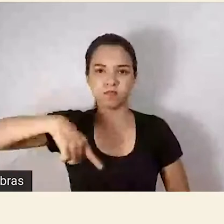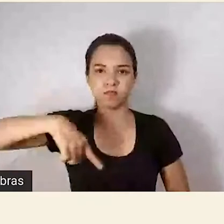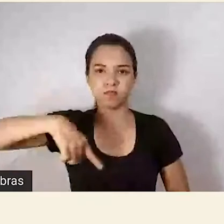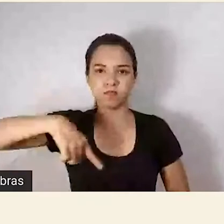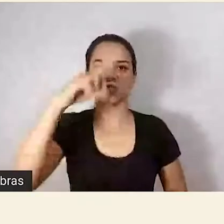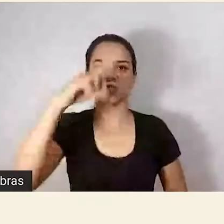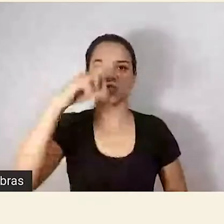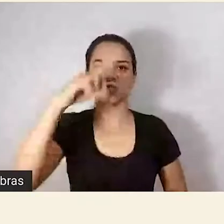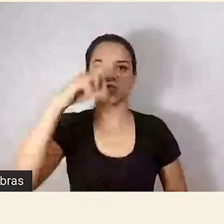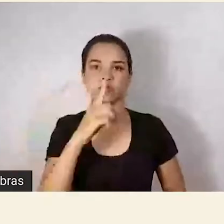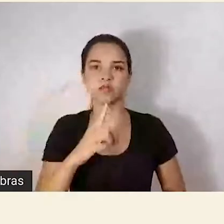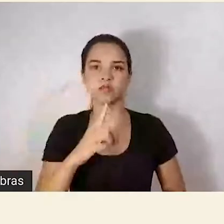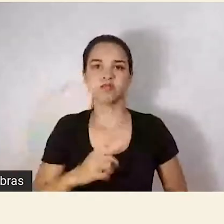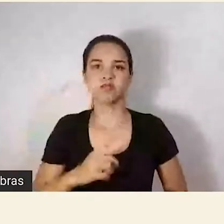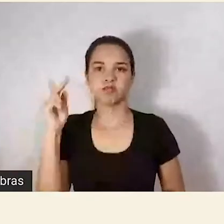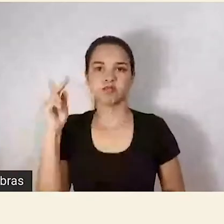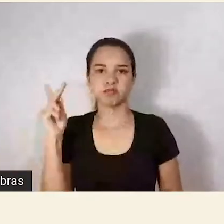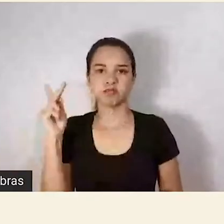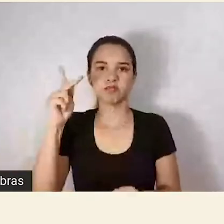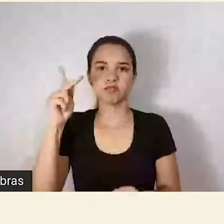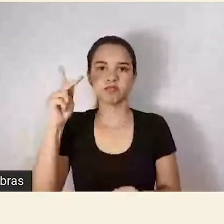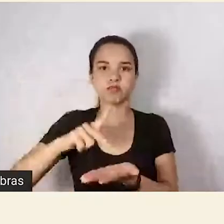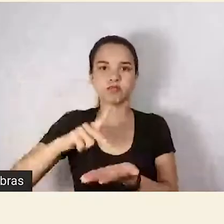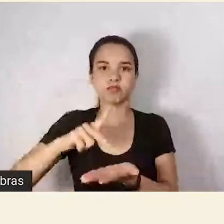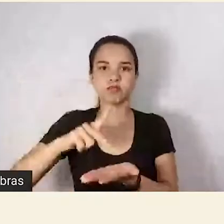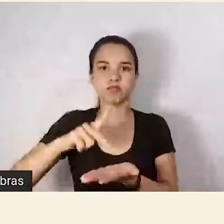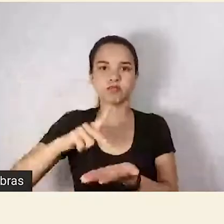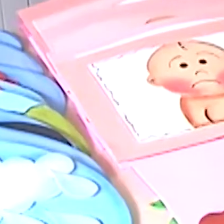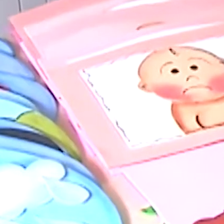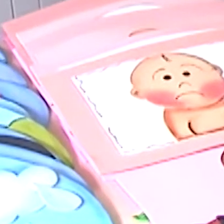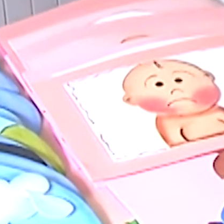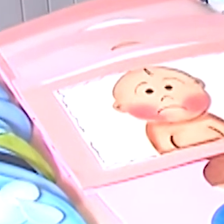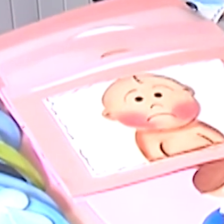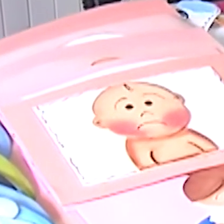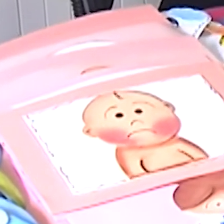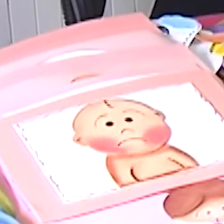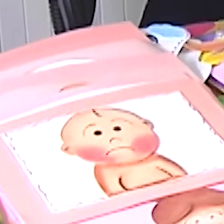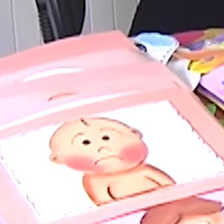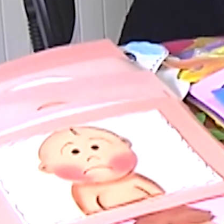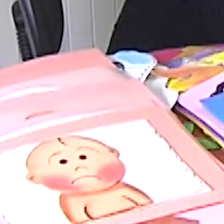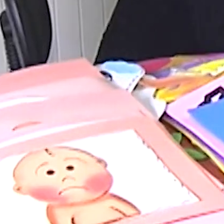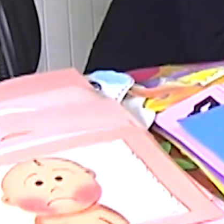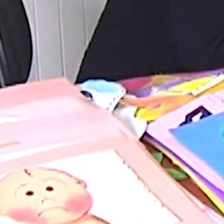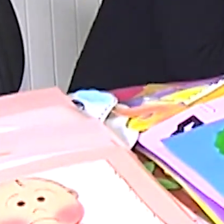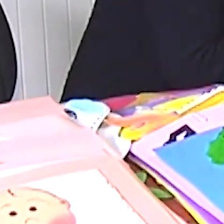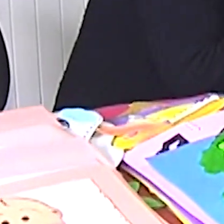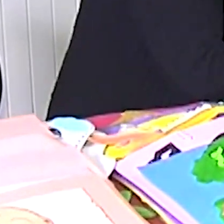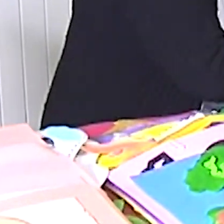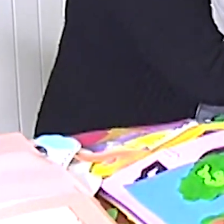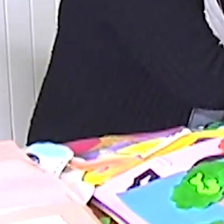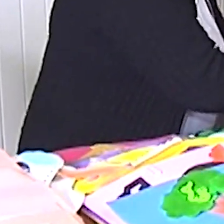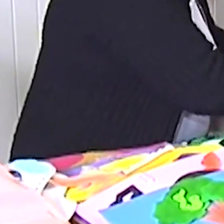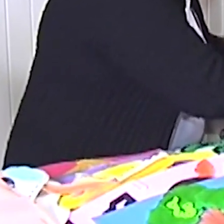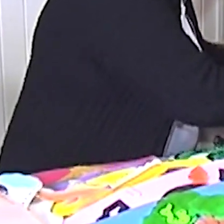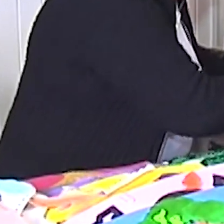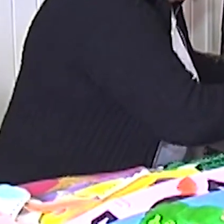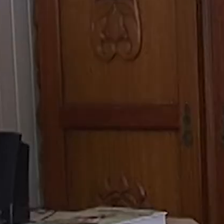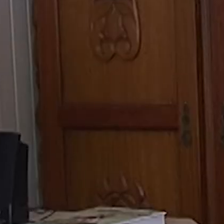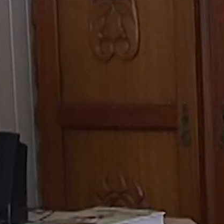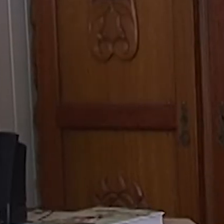nossa verdadeira inclusão. O autismo é um transtorno global do